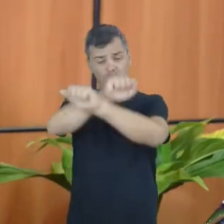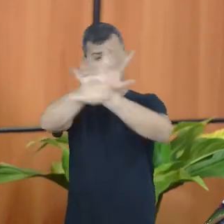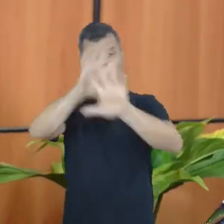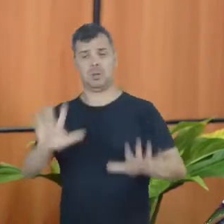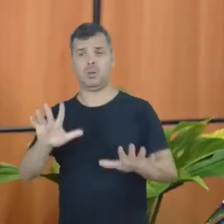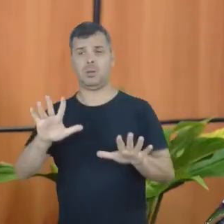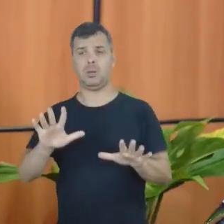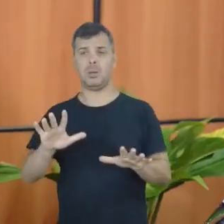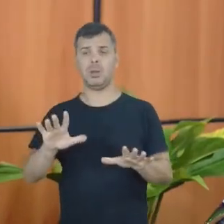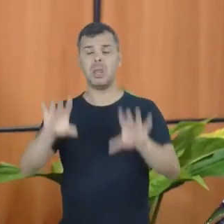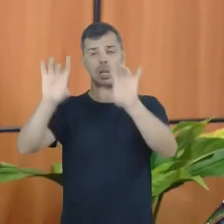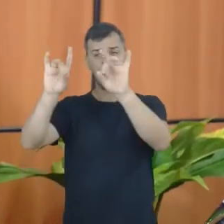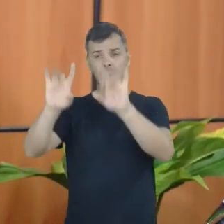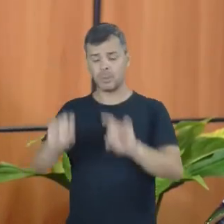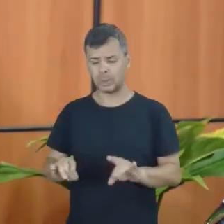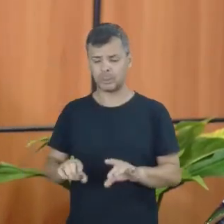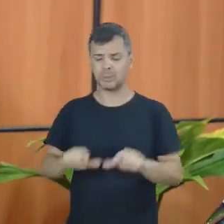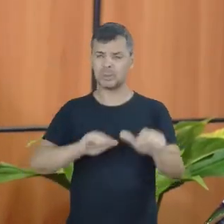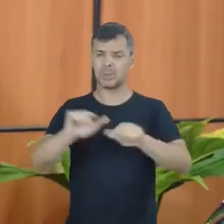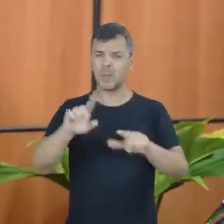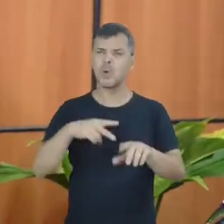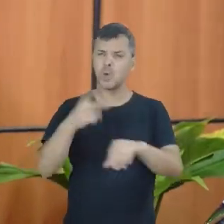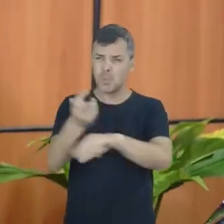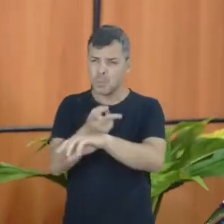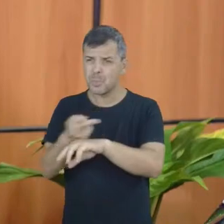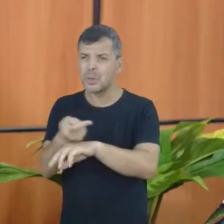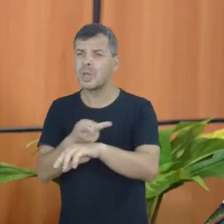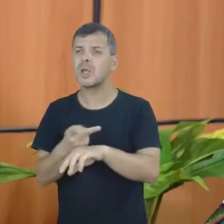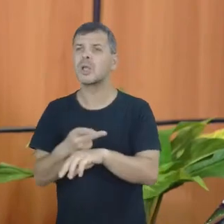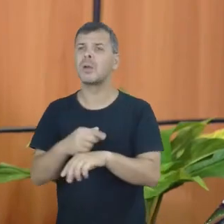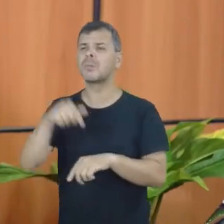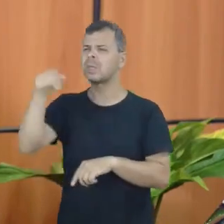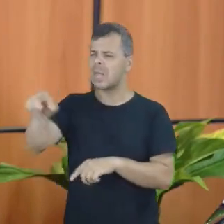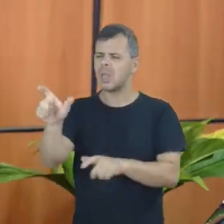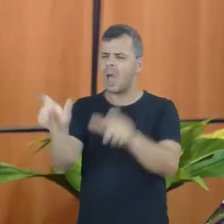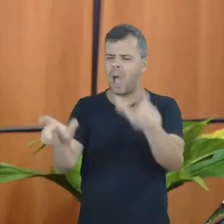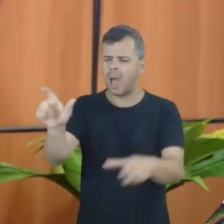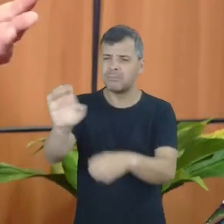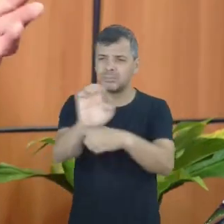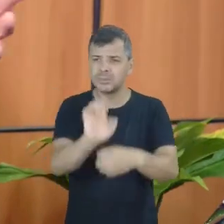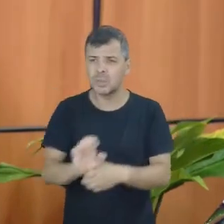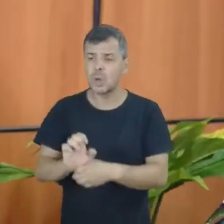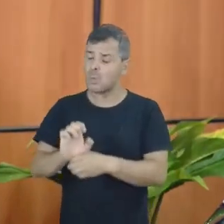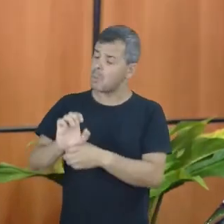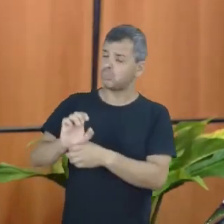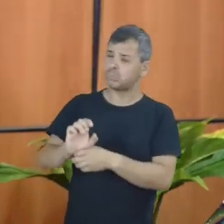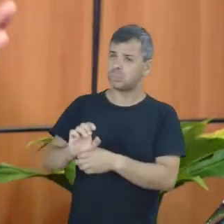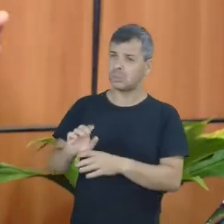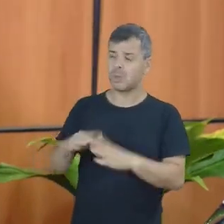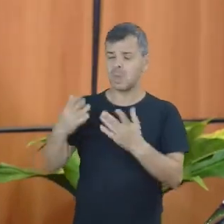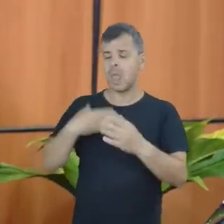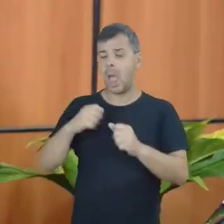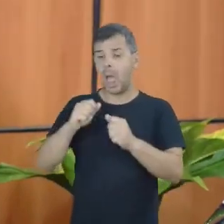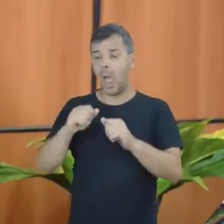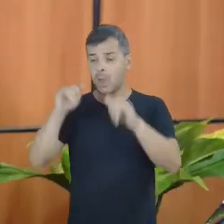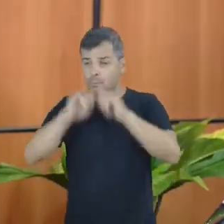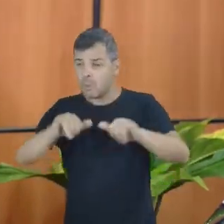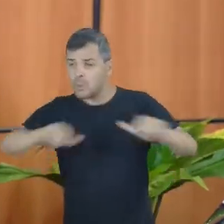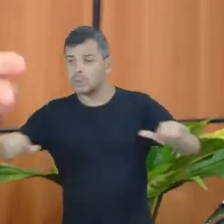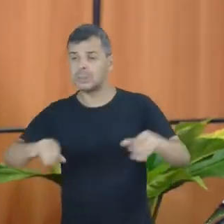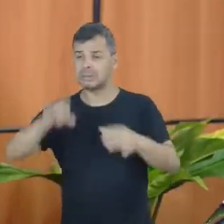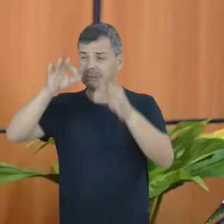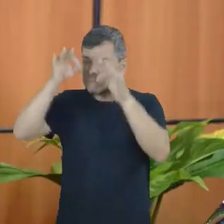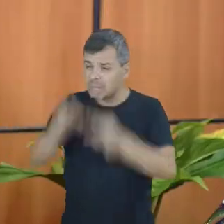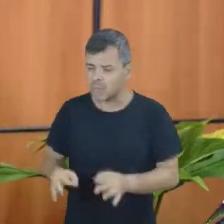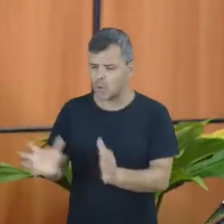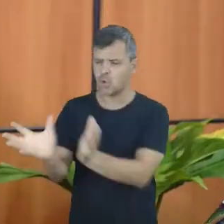esclarecimento, especialmente aos trabalhadores. Pode procurar a nossa superintendência em cada estado, nós estamos prontos para dar esclarecimento para